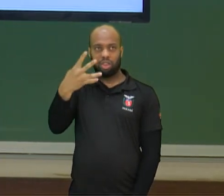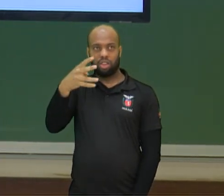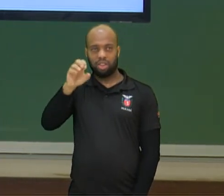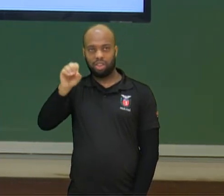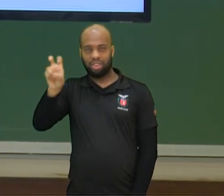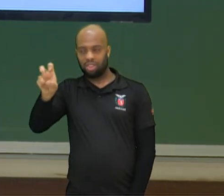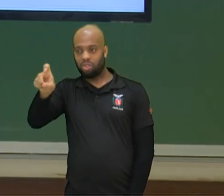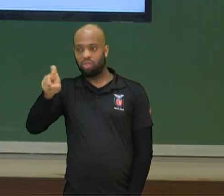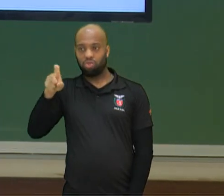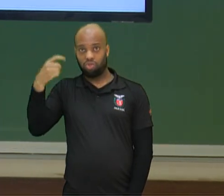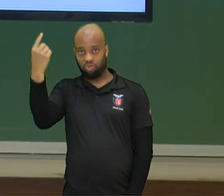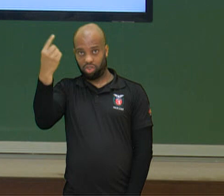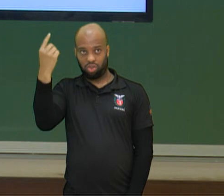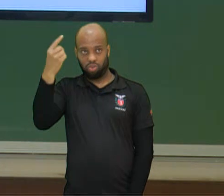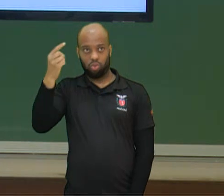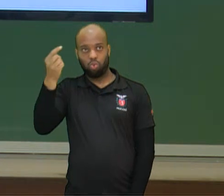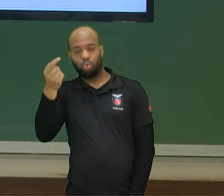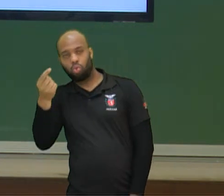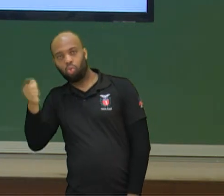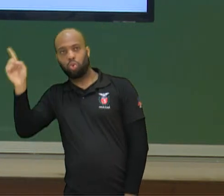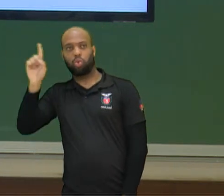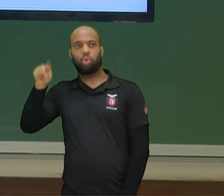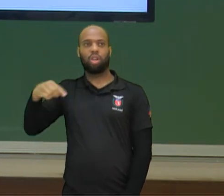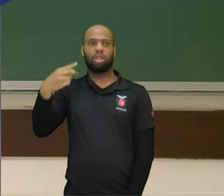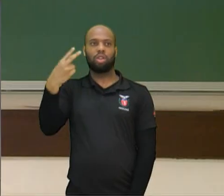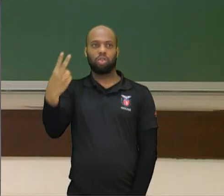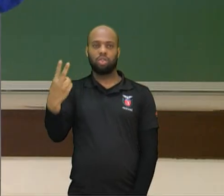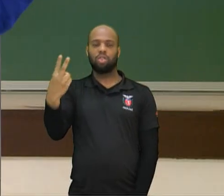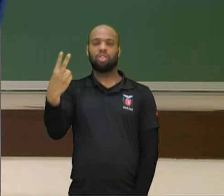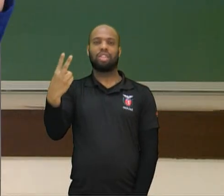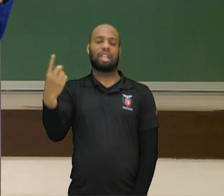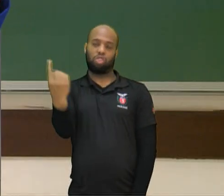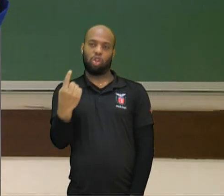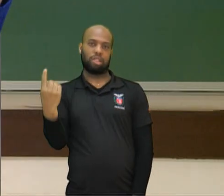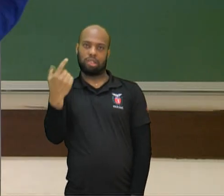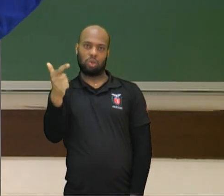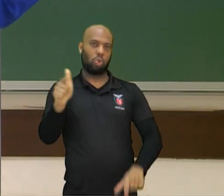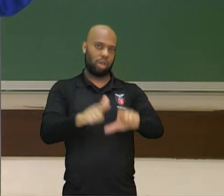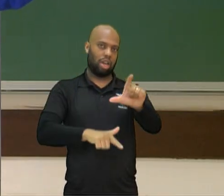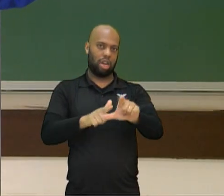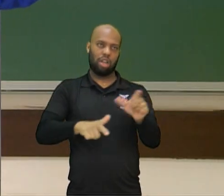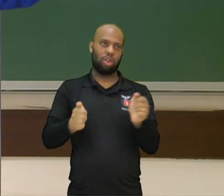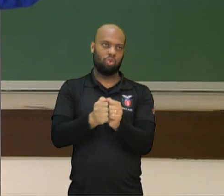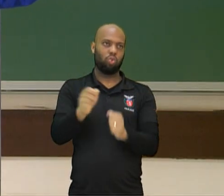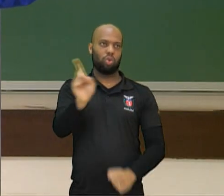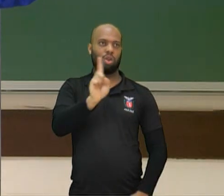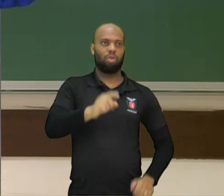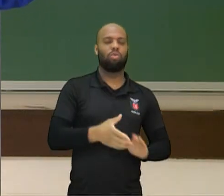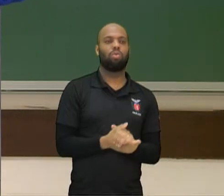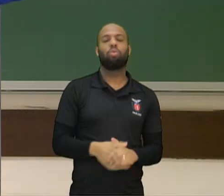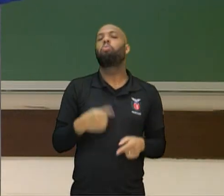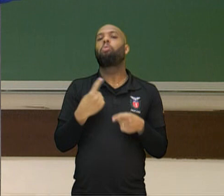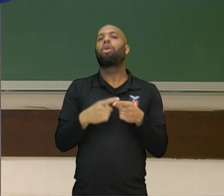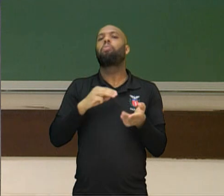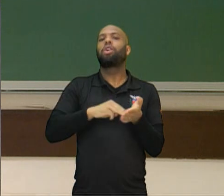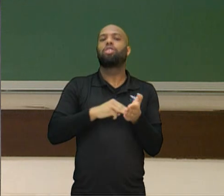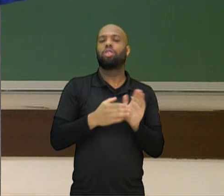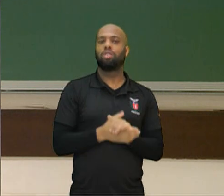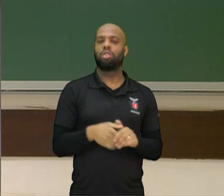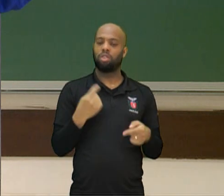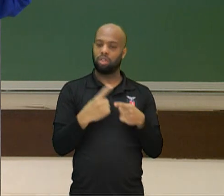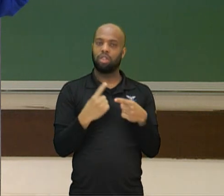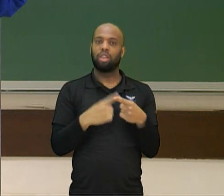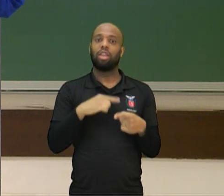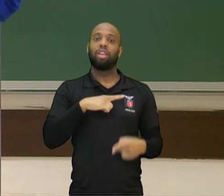405x elevado a 1. E o nosso último termo, que ele está sozinho. Vejam aqui, ó. Por quê? Porque resultou